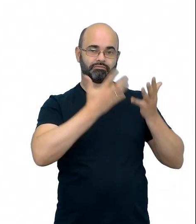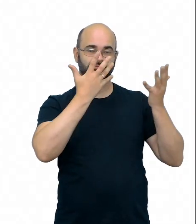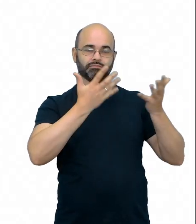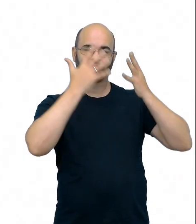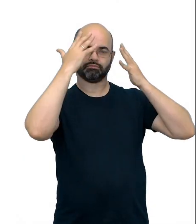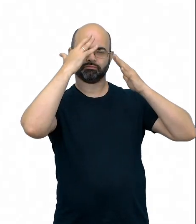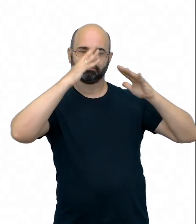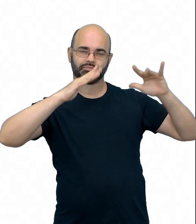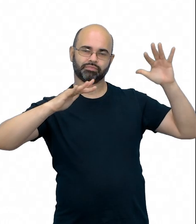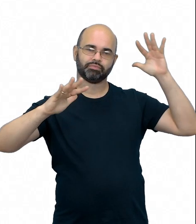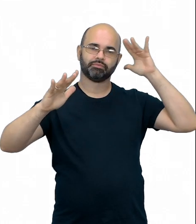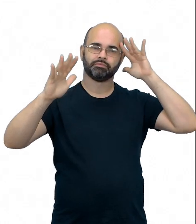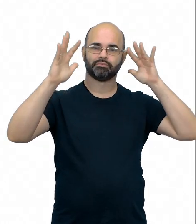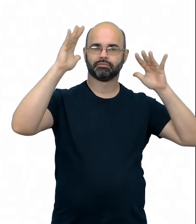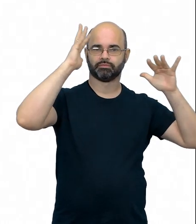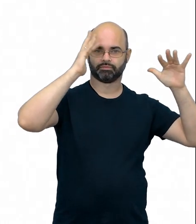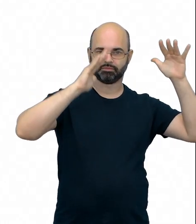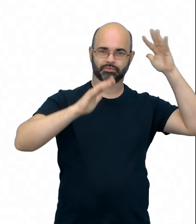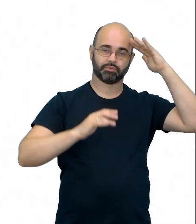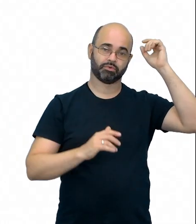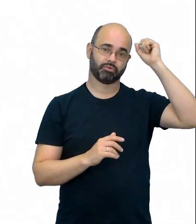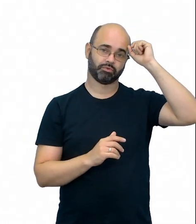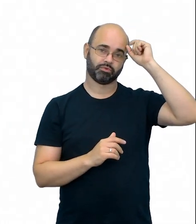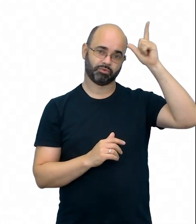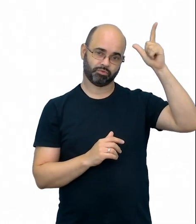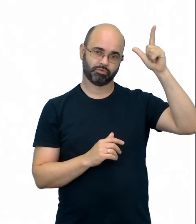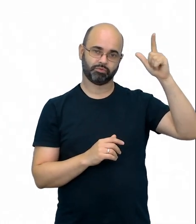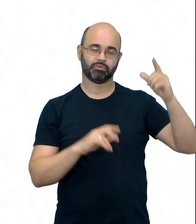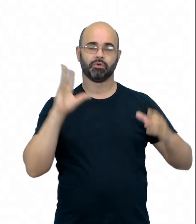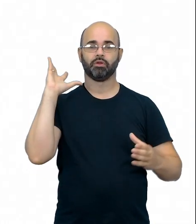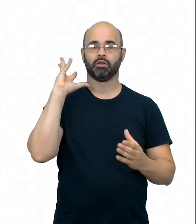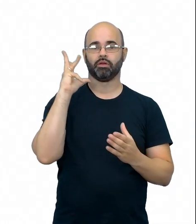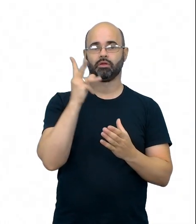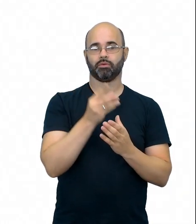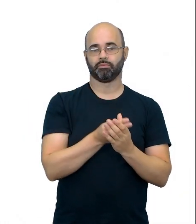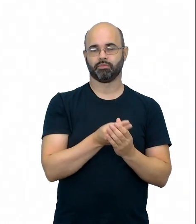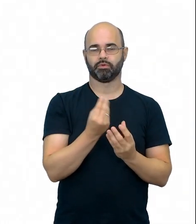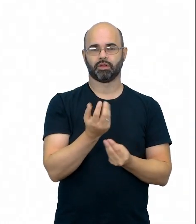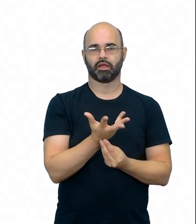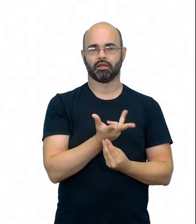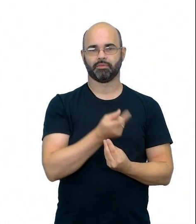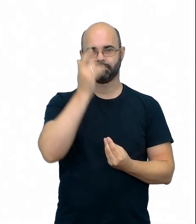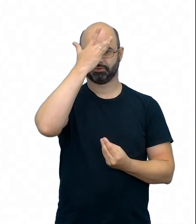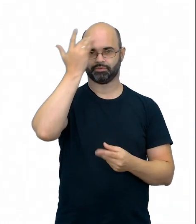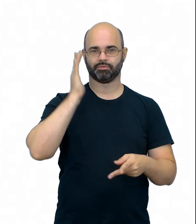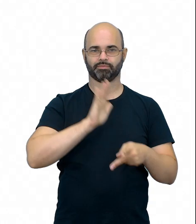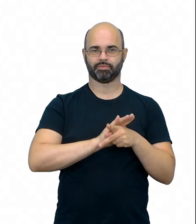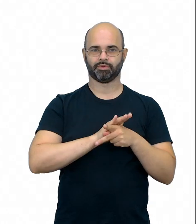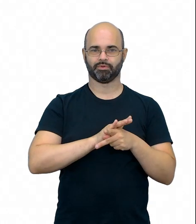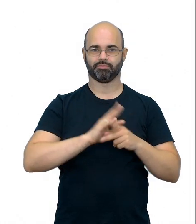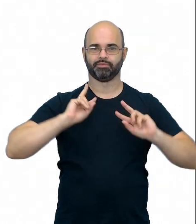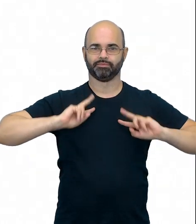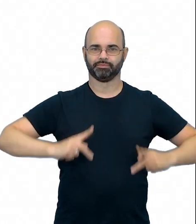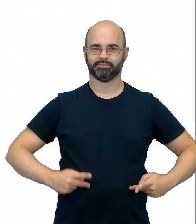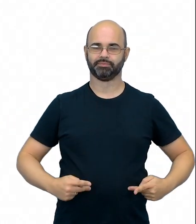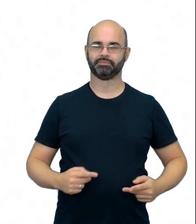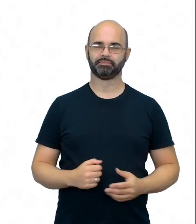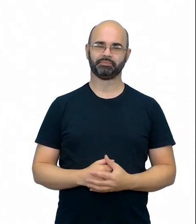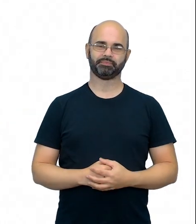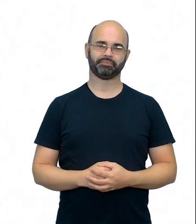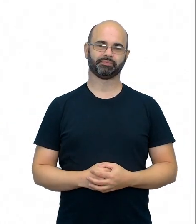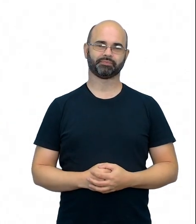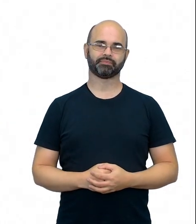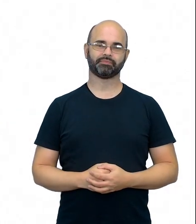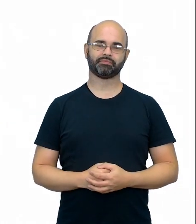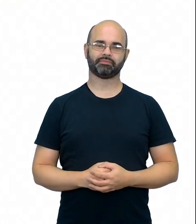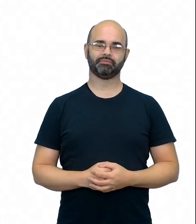sua diversidade cultural como patrimônio artístico da humanidade. Então, destacando, né, que